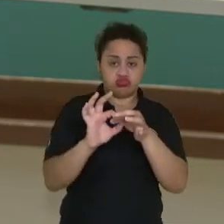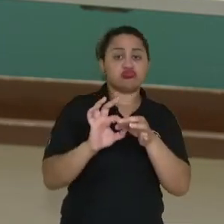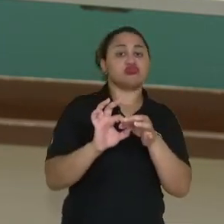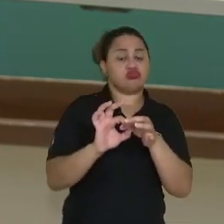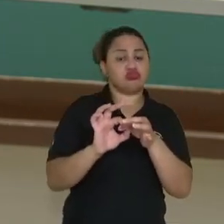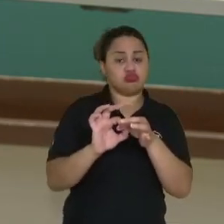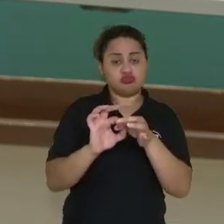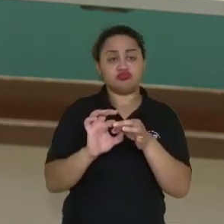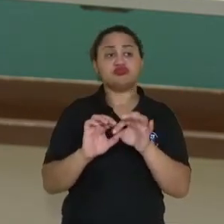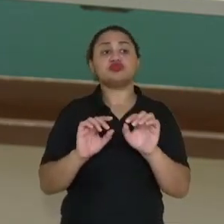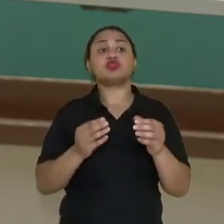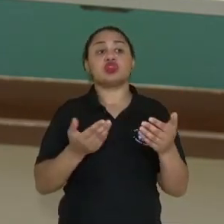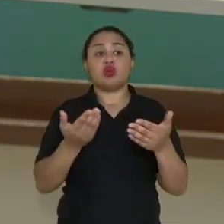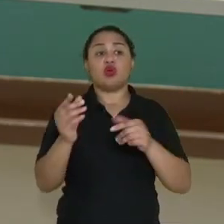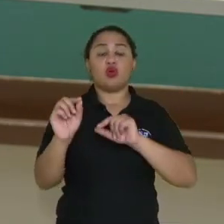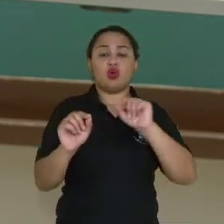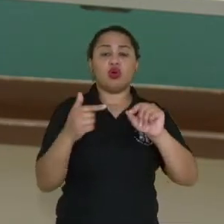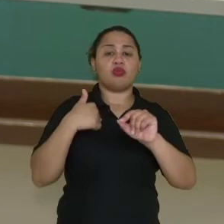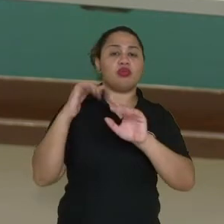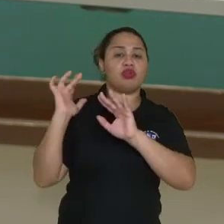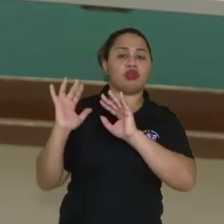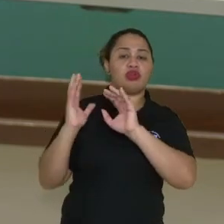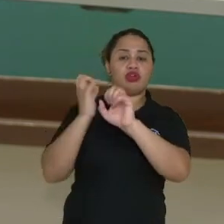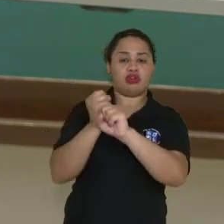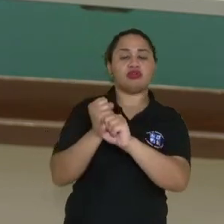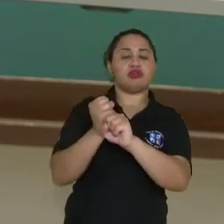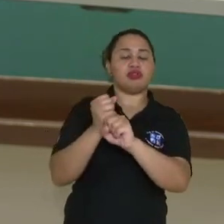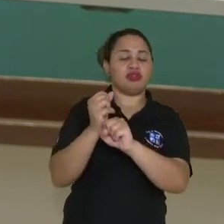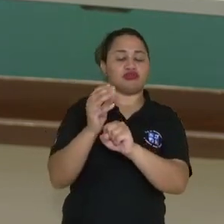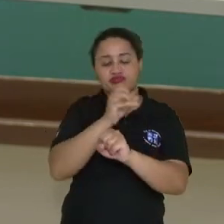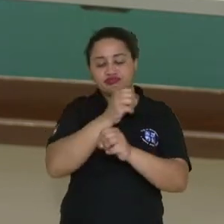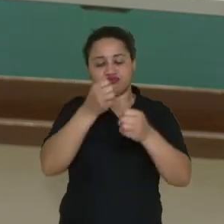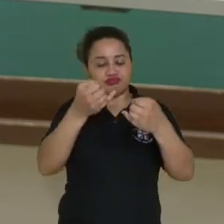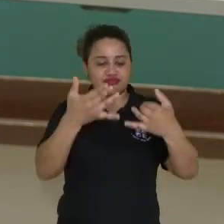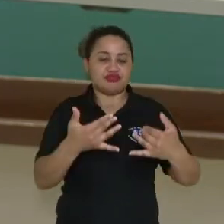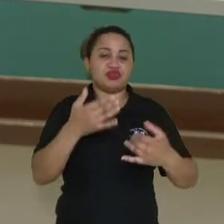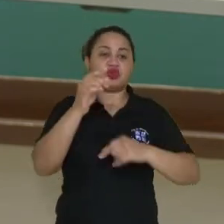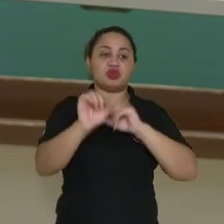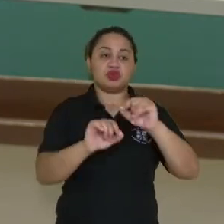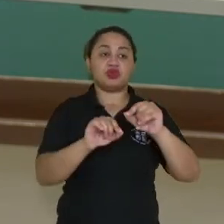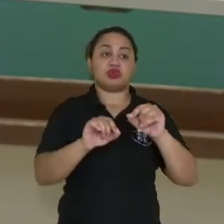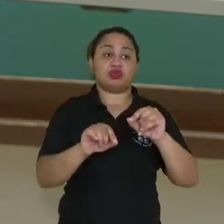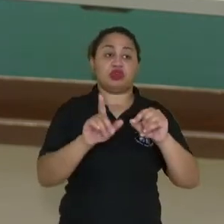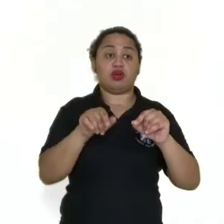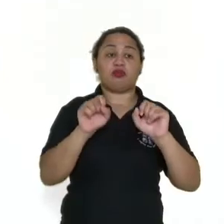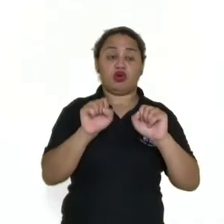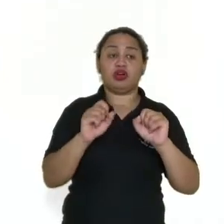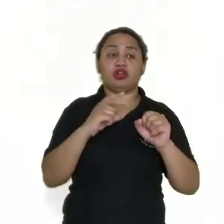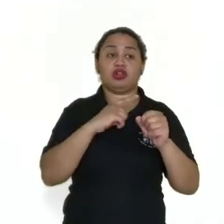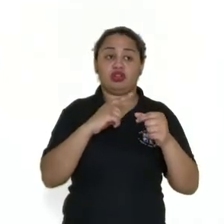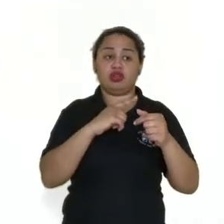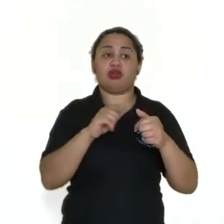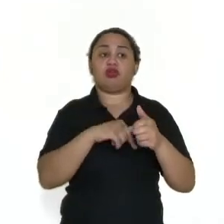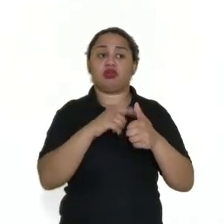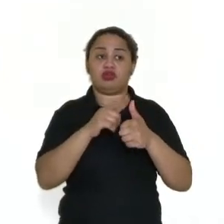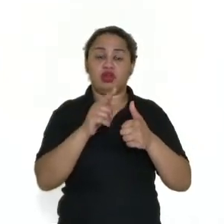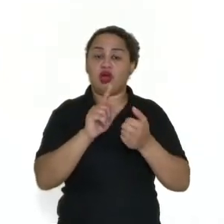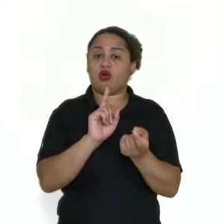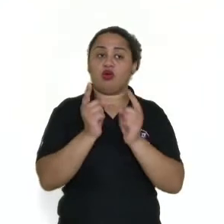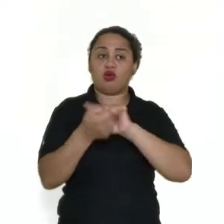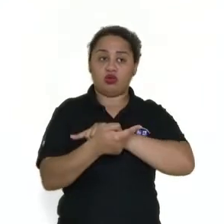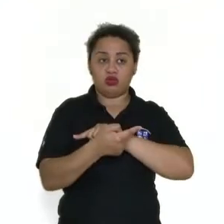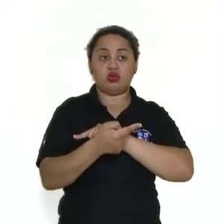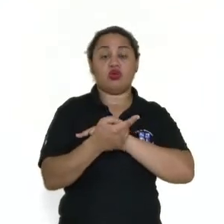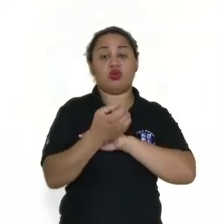conjunções coordenativas. Então, vamos fazer aqui uma retomada, né, um flashback rapidinho. Então, vejam, as conjunções podem expressar